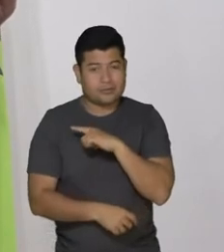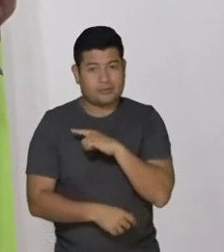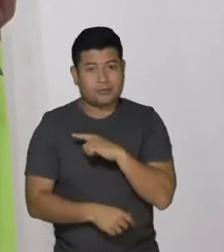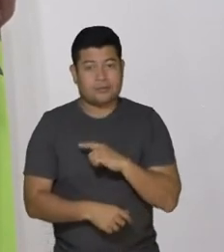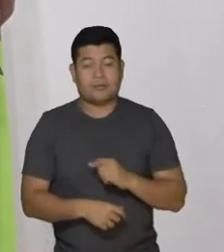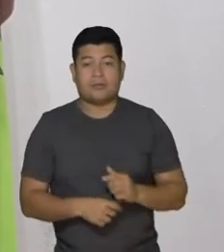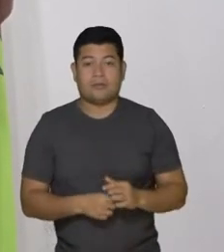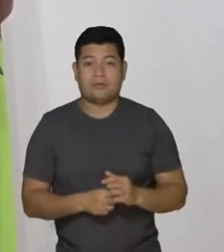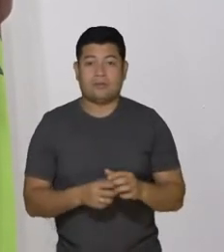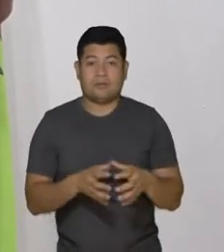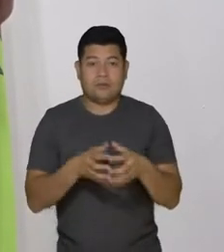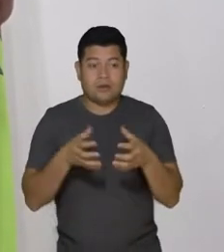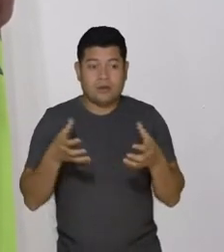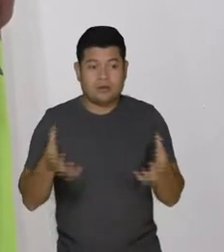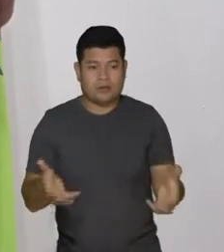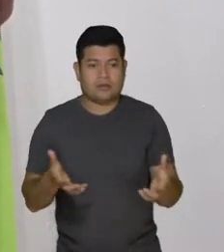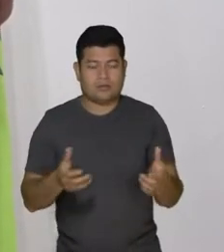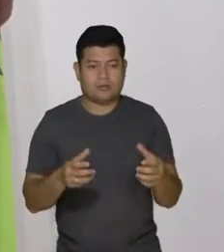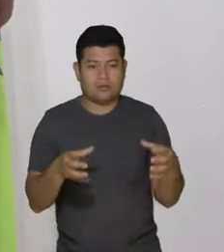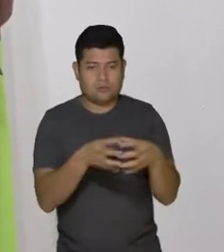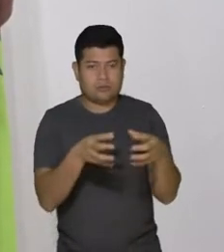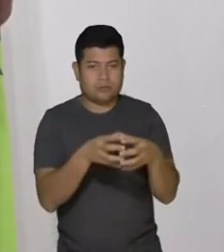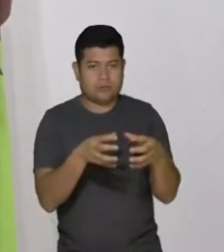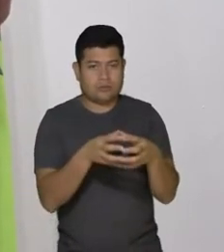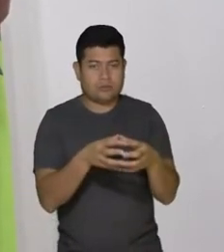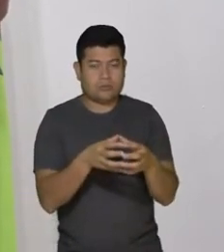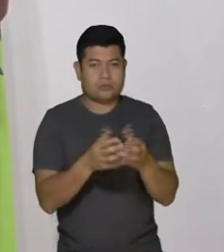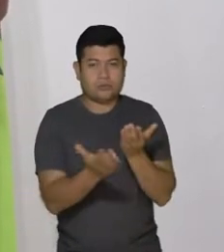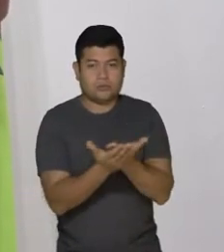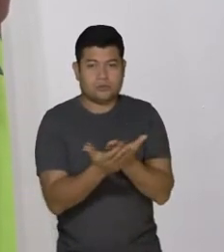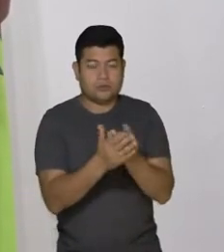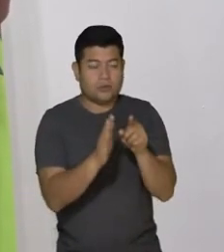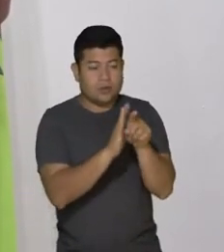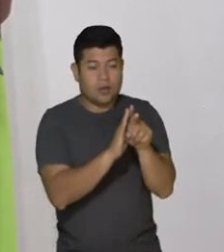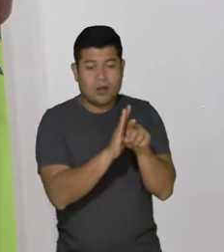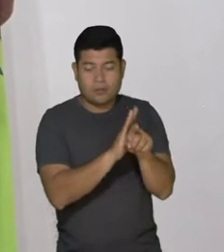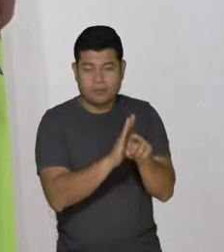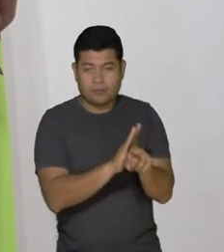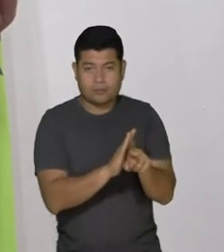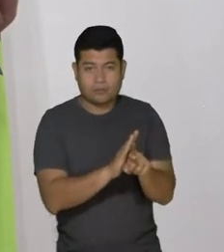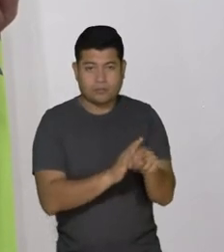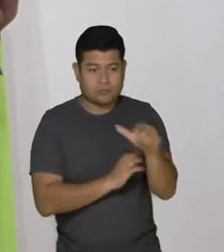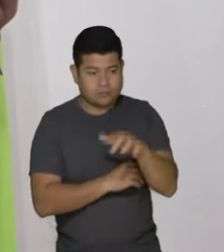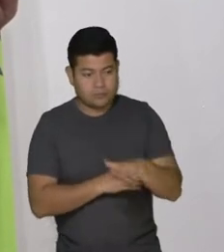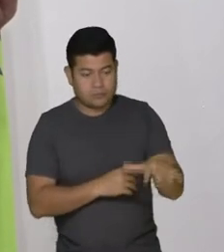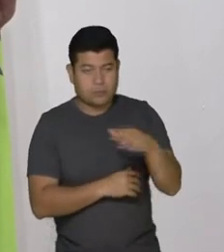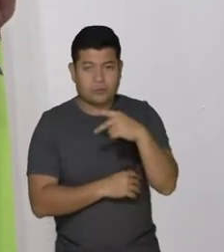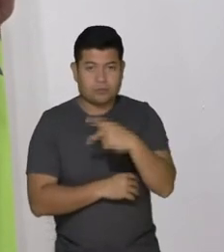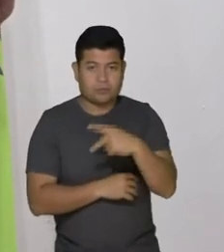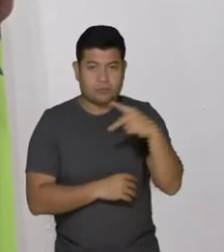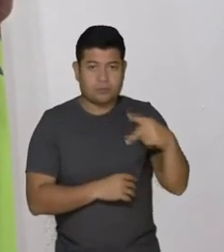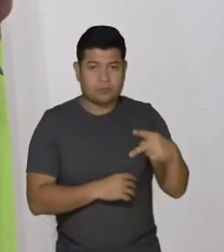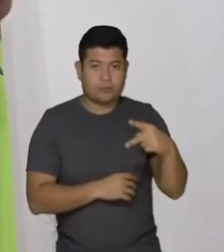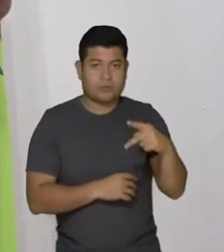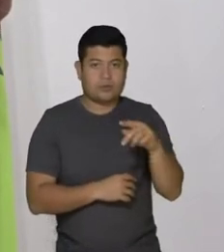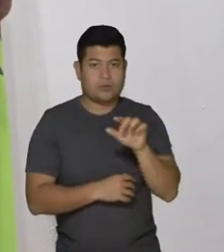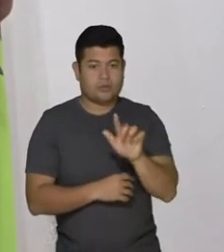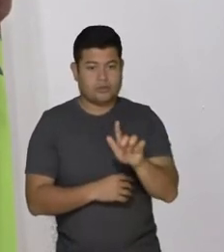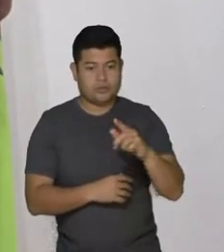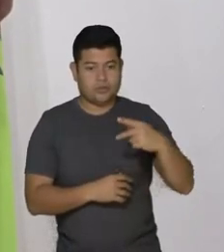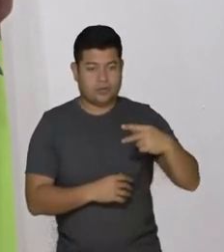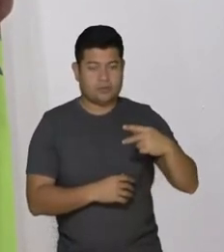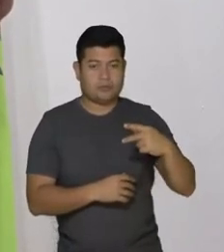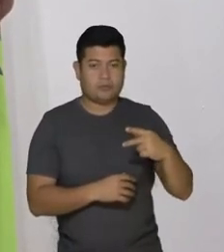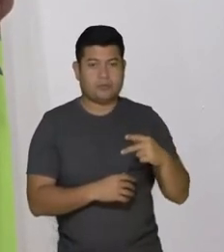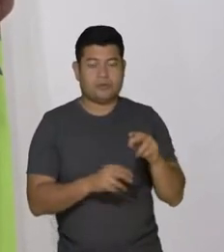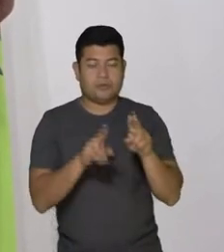de estudos e pesquisas no âmbito do PP Jap da Universidade